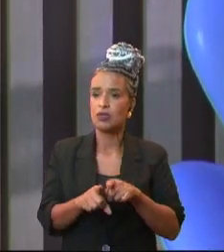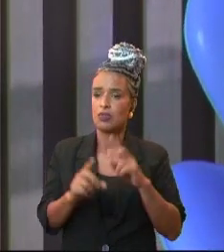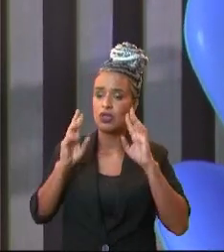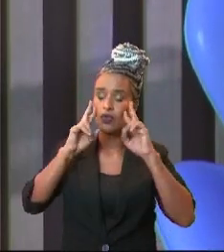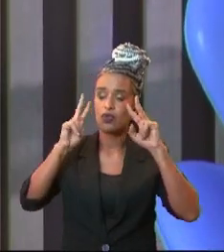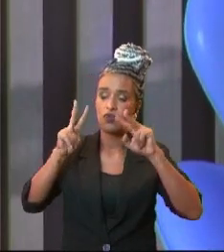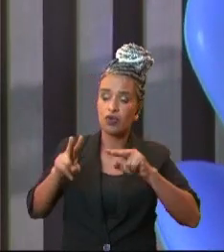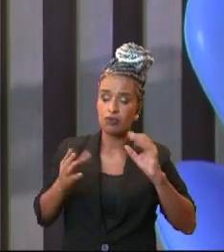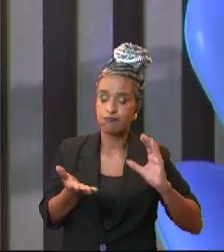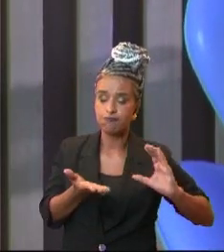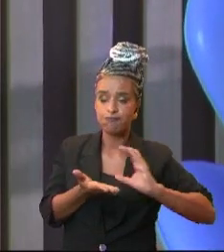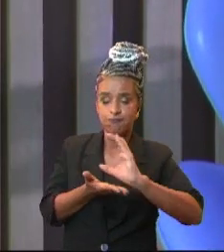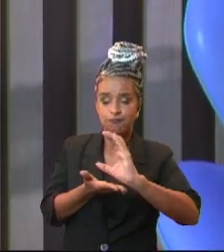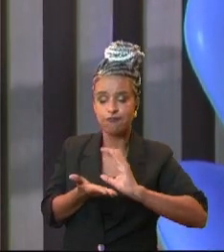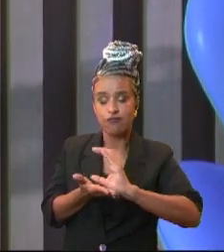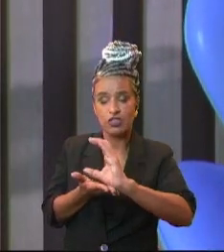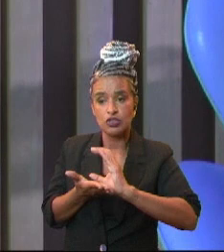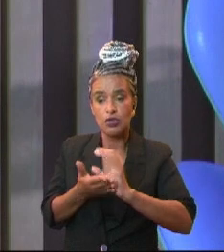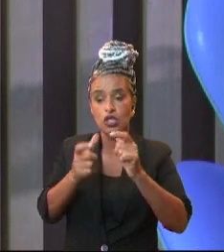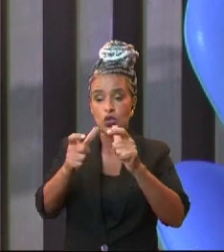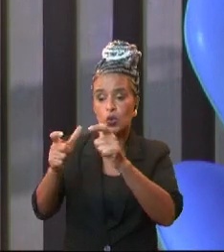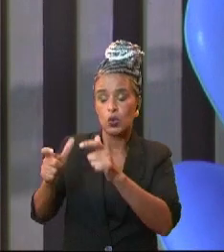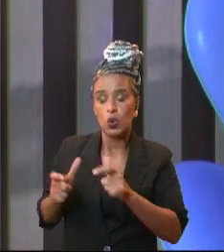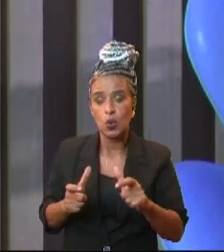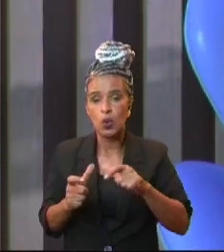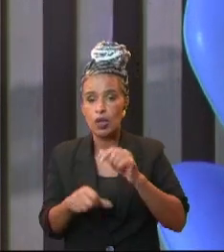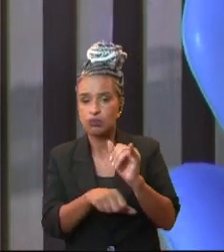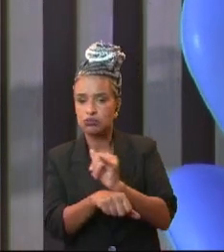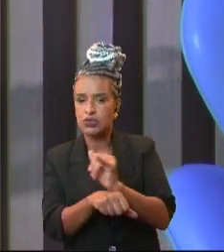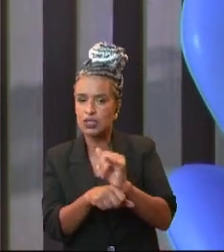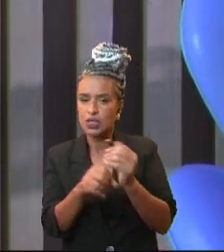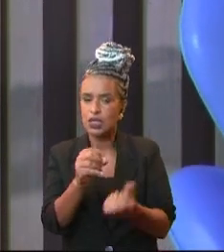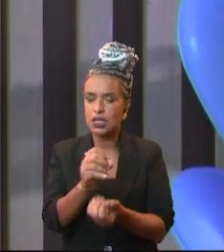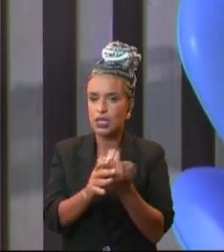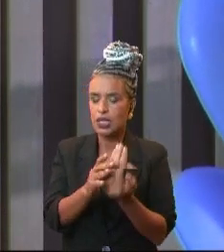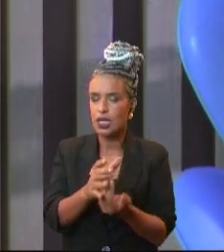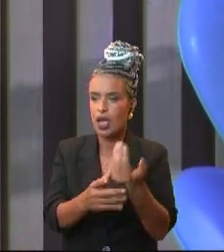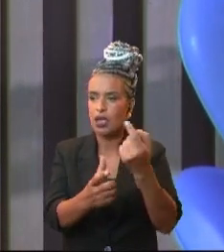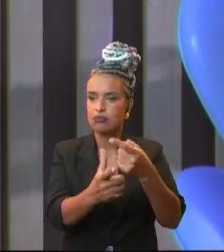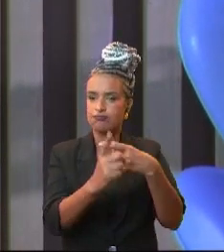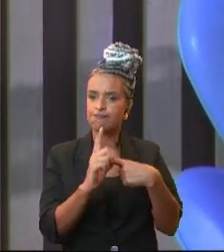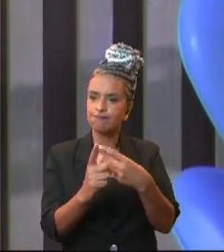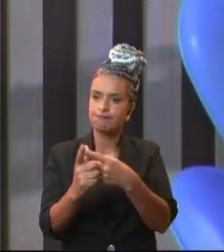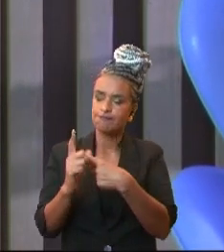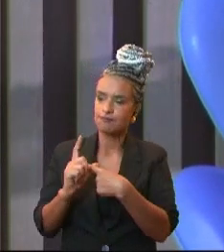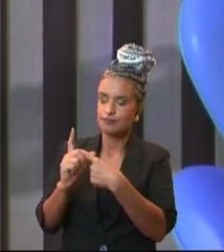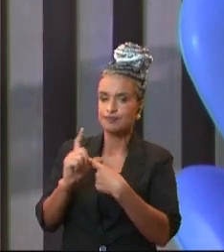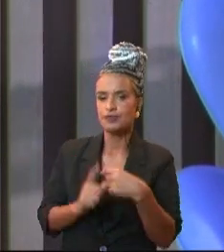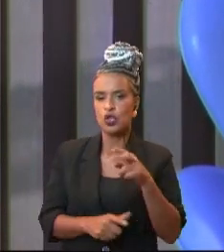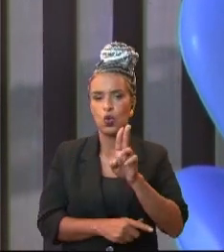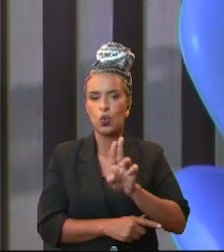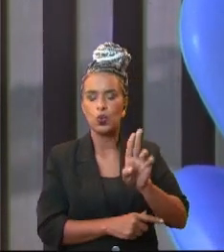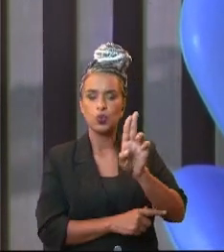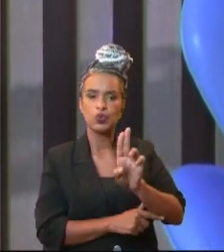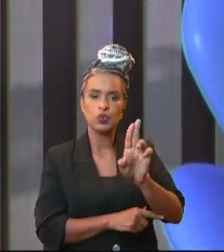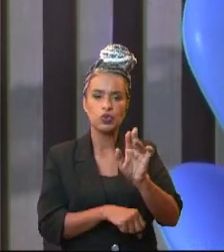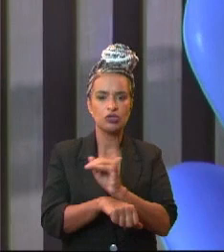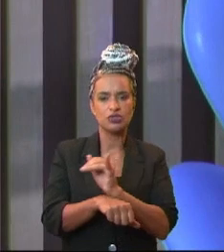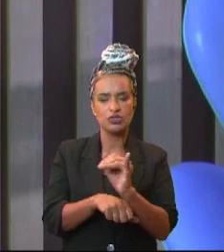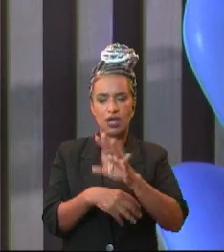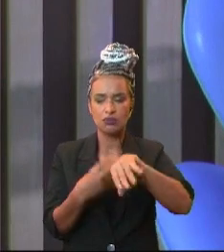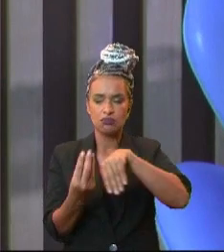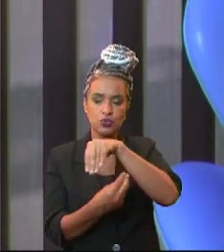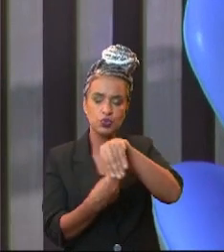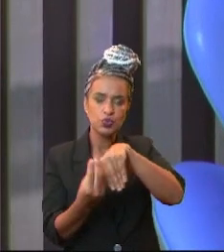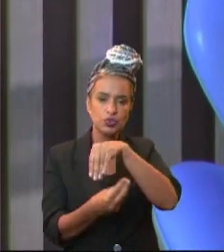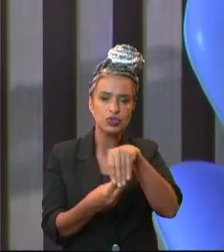aos investimentos intensivos em setores estratégicos com o objetivo de criar dependências ou uso, por exemplo, de táticas